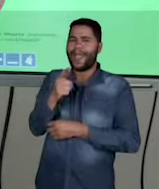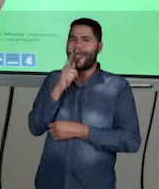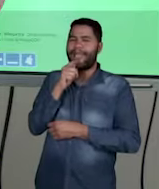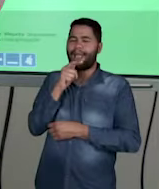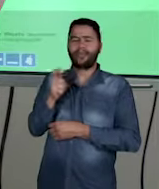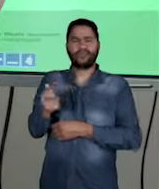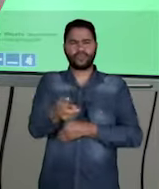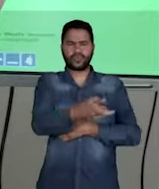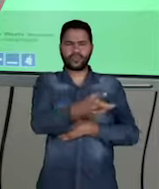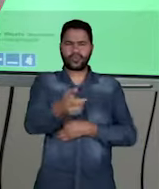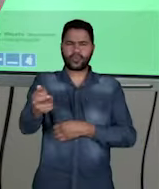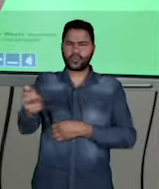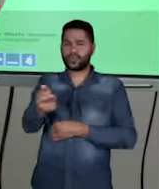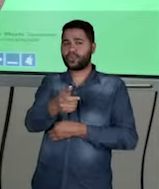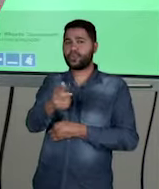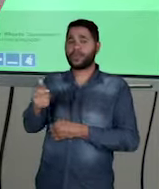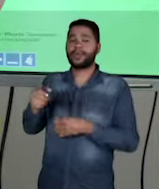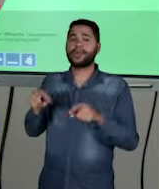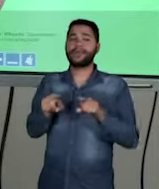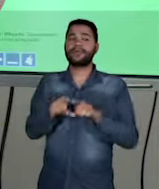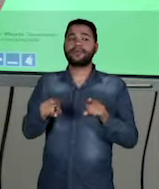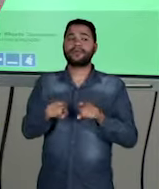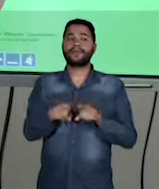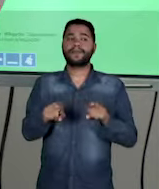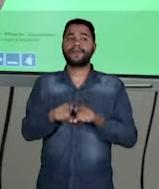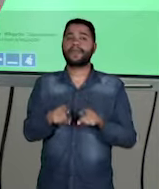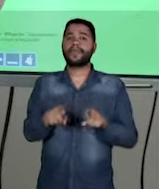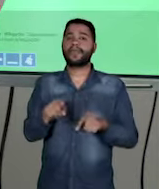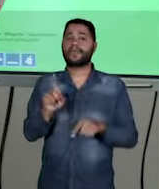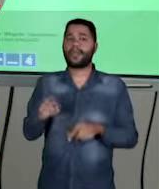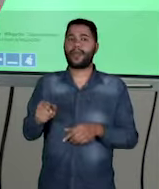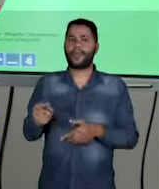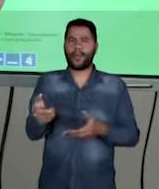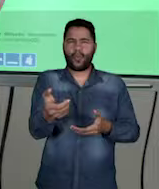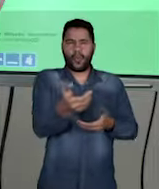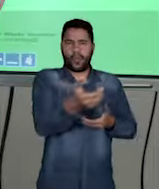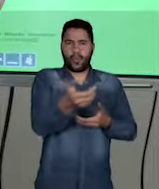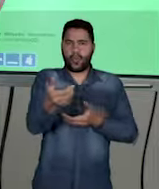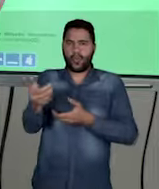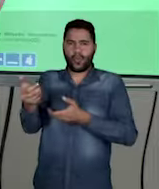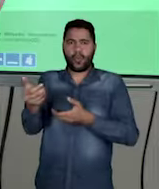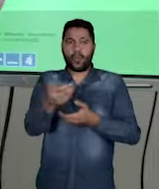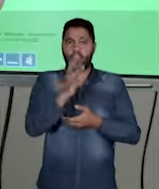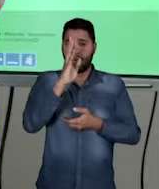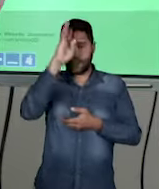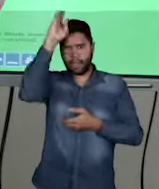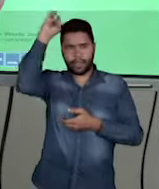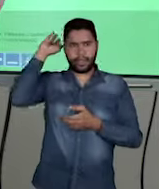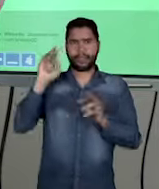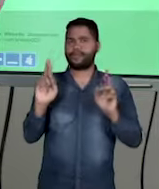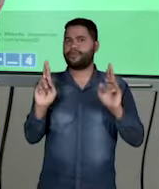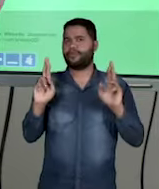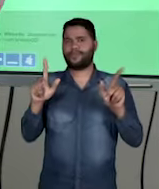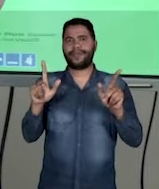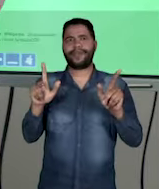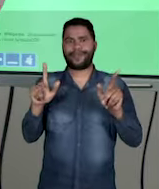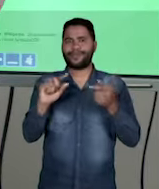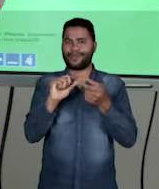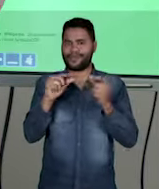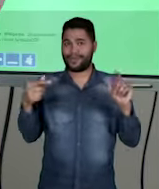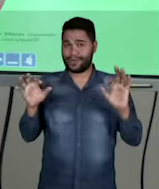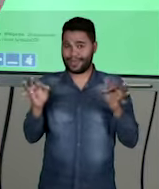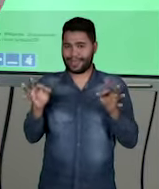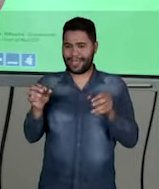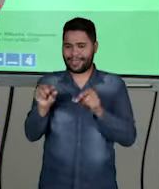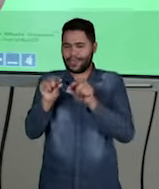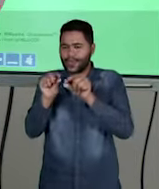né, as plantas, com a mangueira do caminhão do Corpo de Bombeiros. É totalmente diferente a estrutura